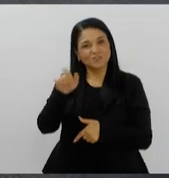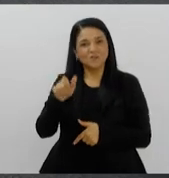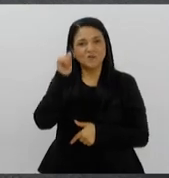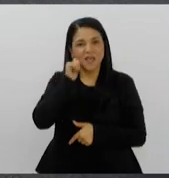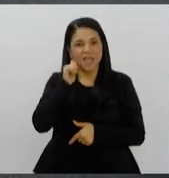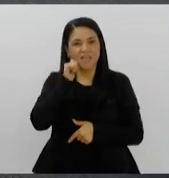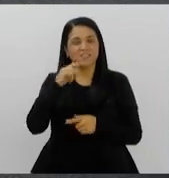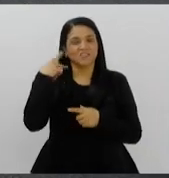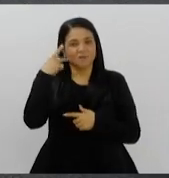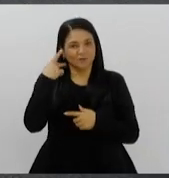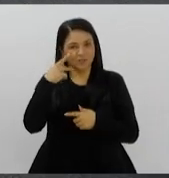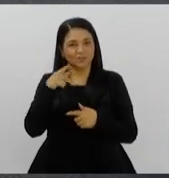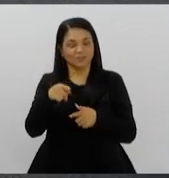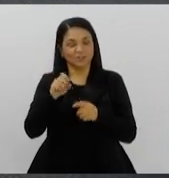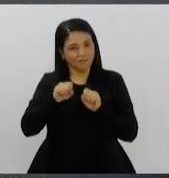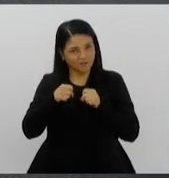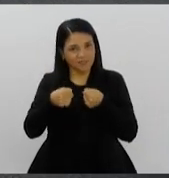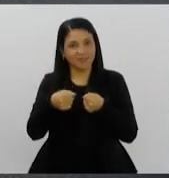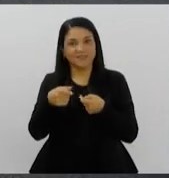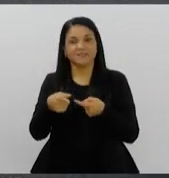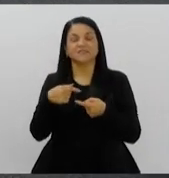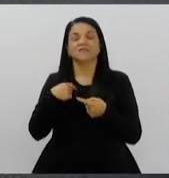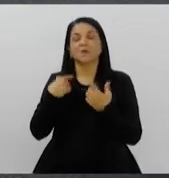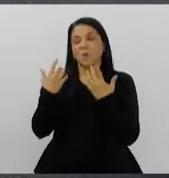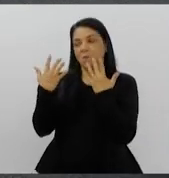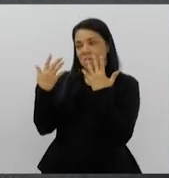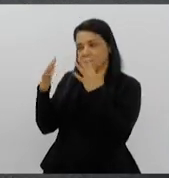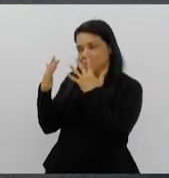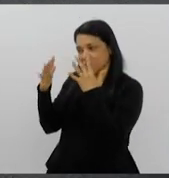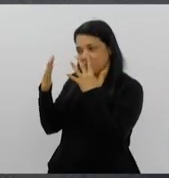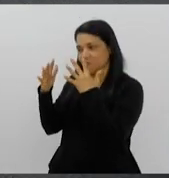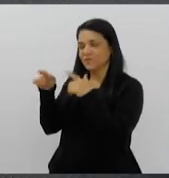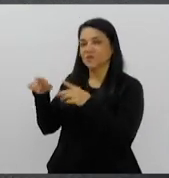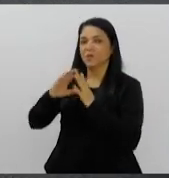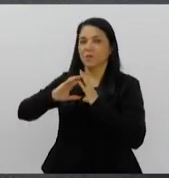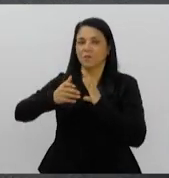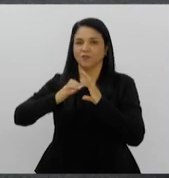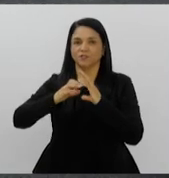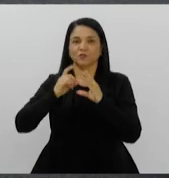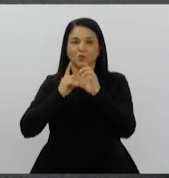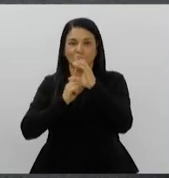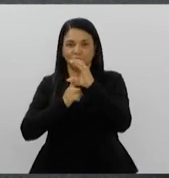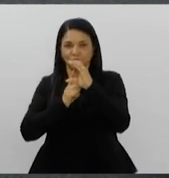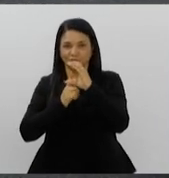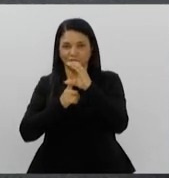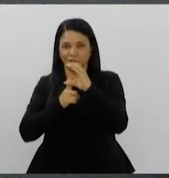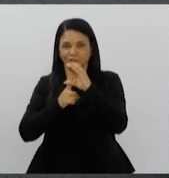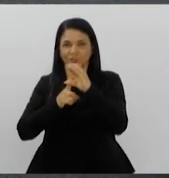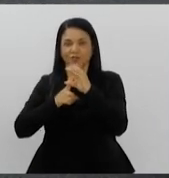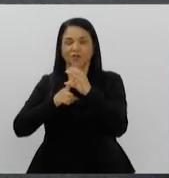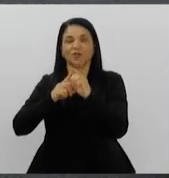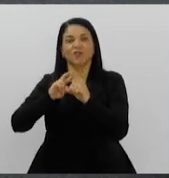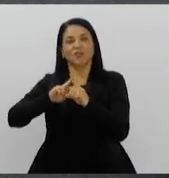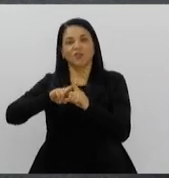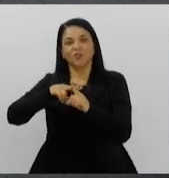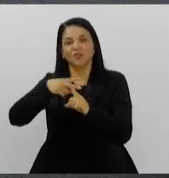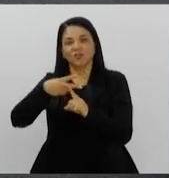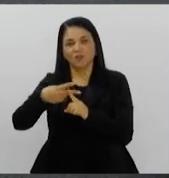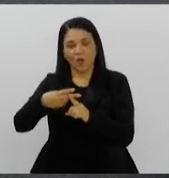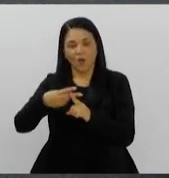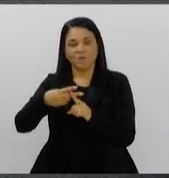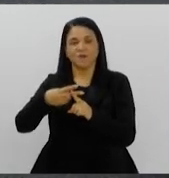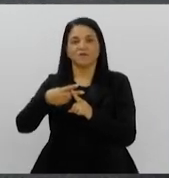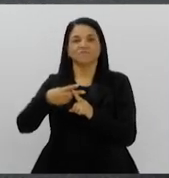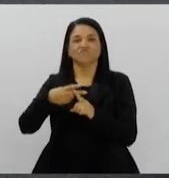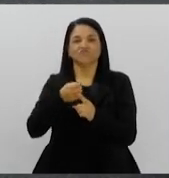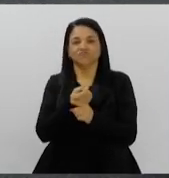política. E não poderia deixar de parabenizar o Partido Comunista do Brasil, que agora dobra a sua bancada com a